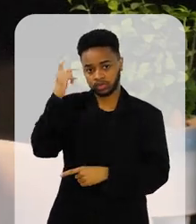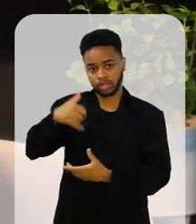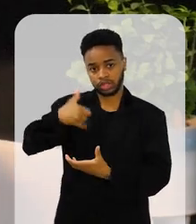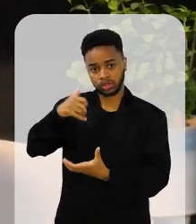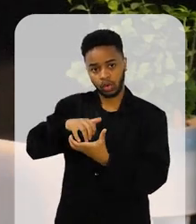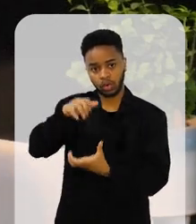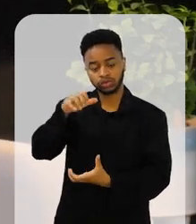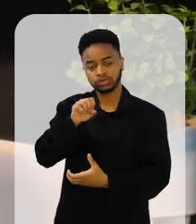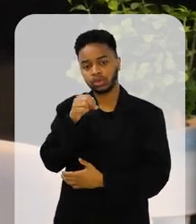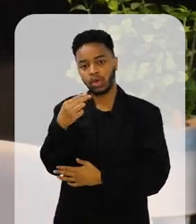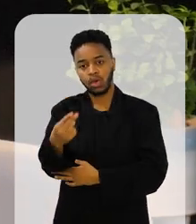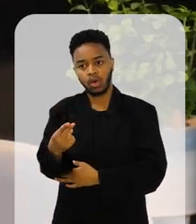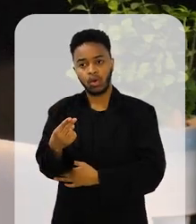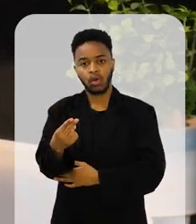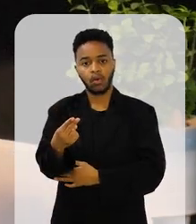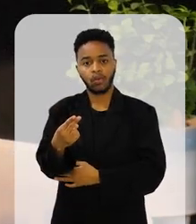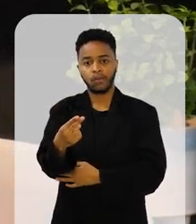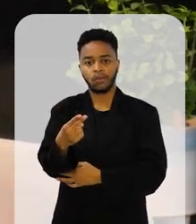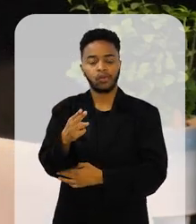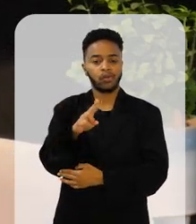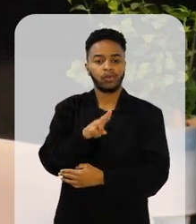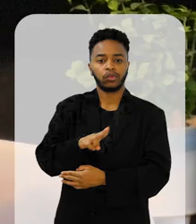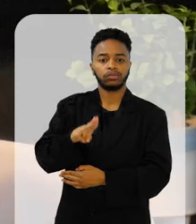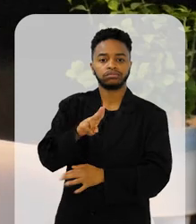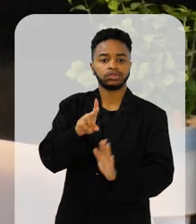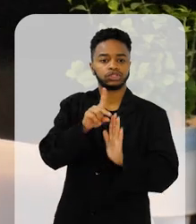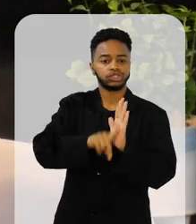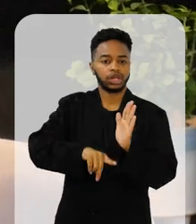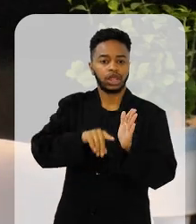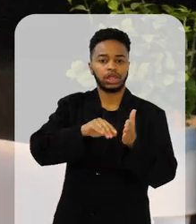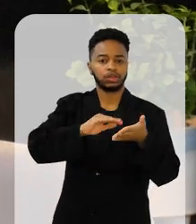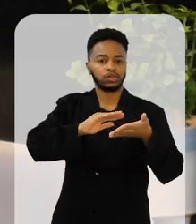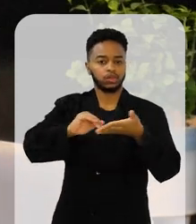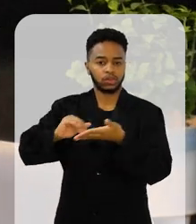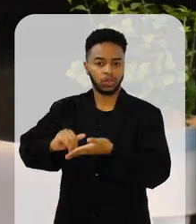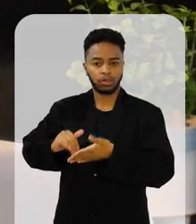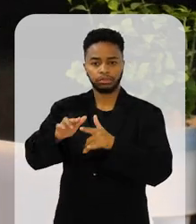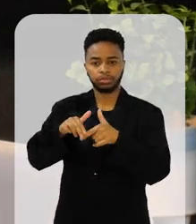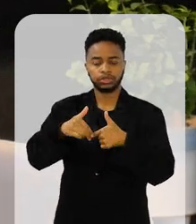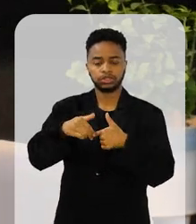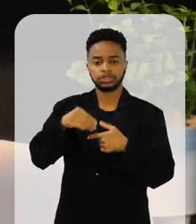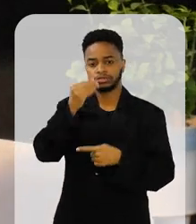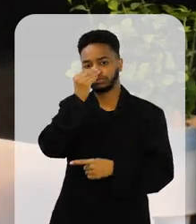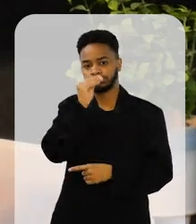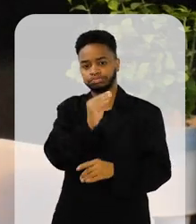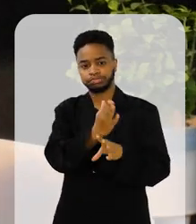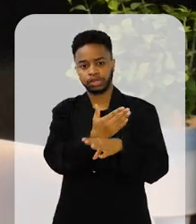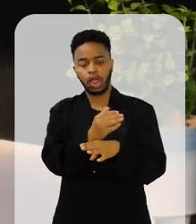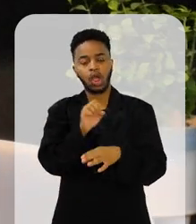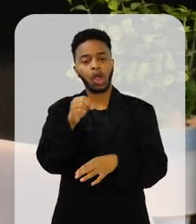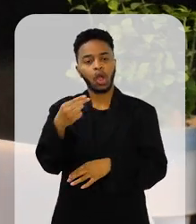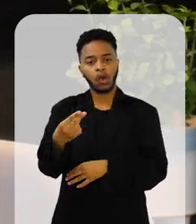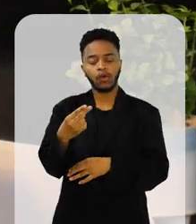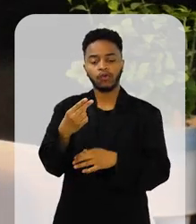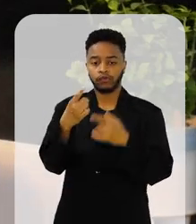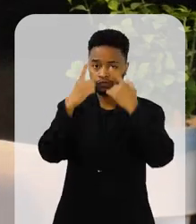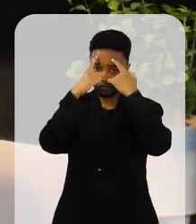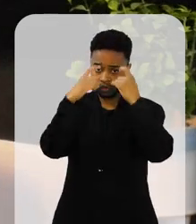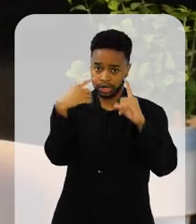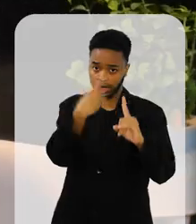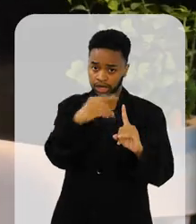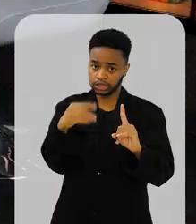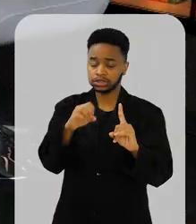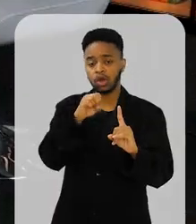pessoa idosa, ou extirpação do direito, que seja por negligência, seja por violência física ou